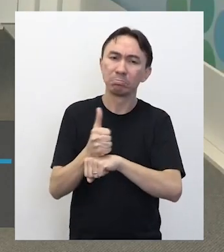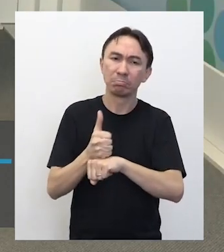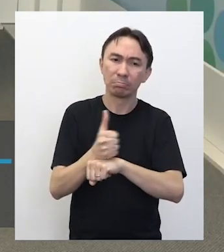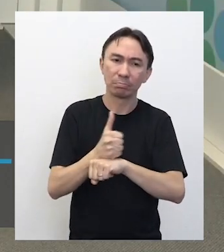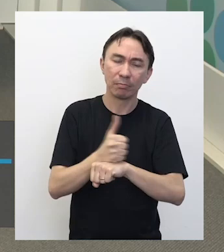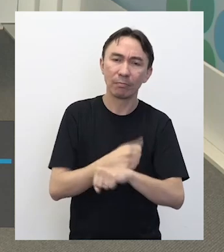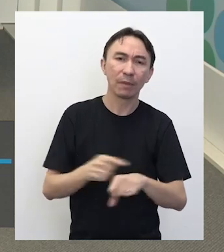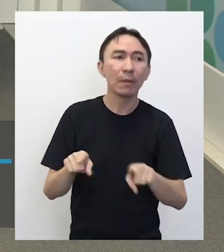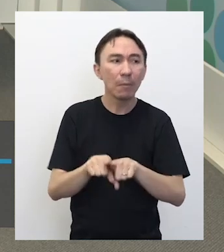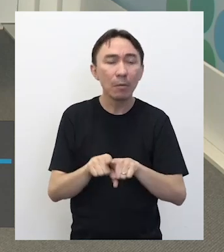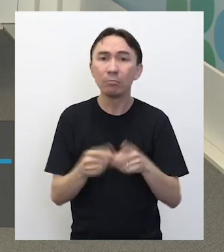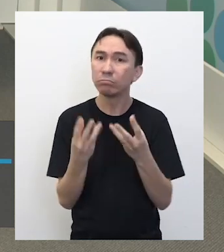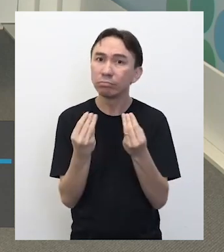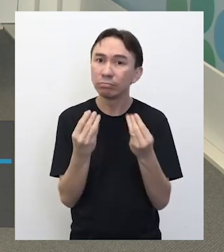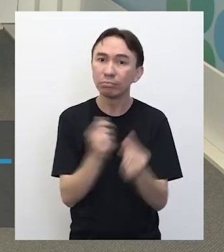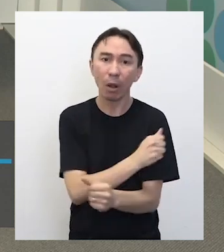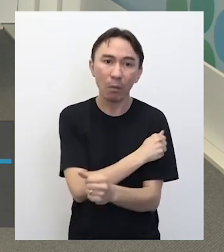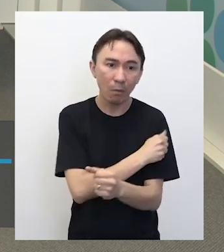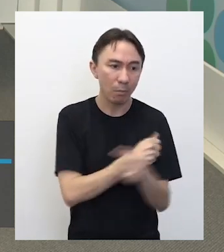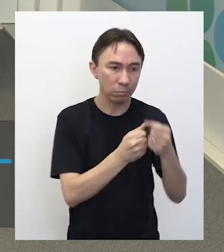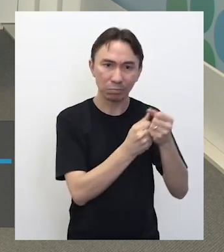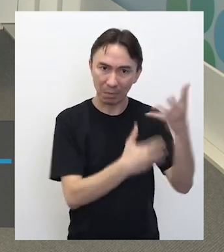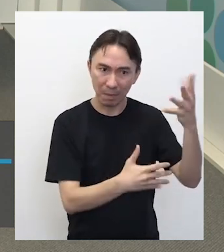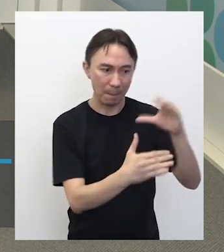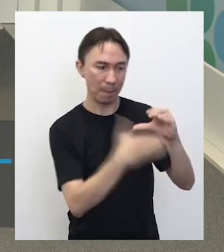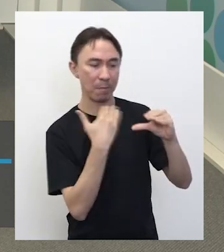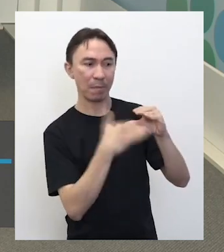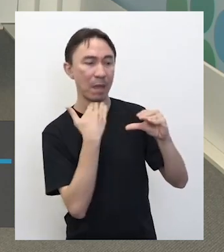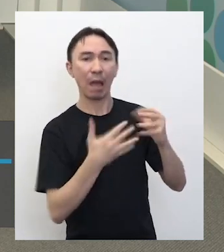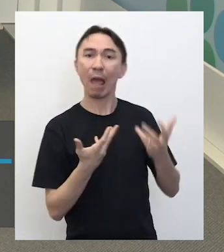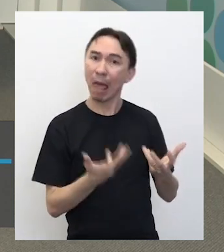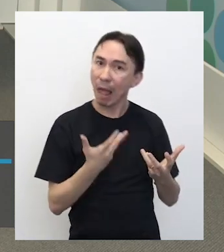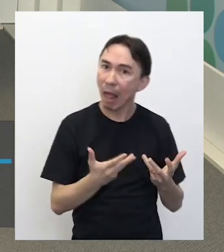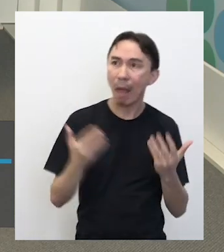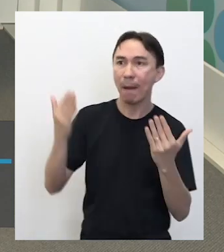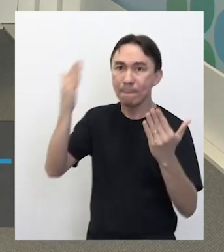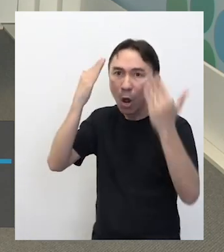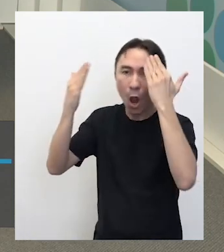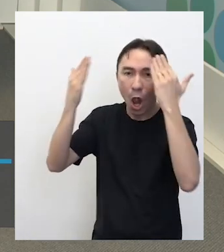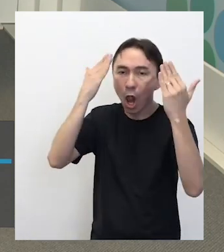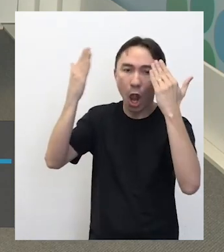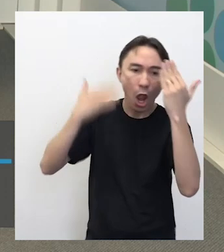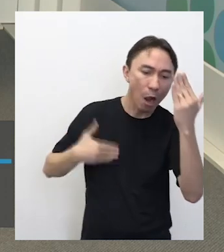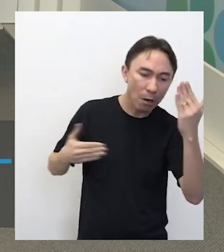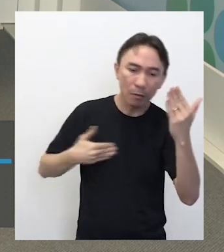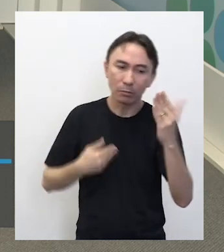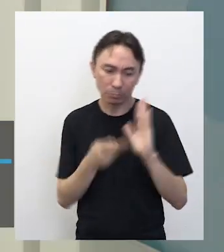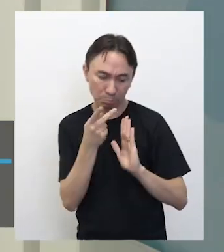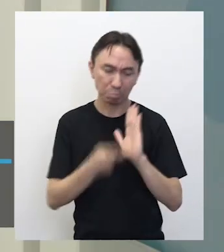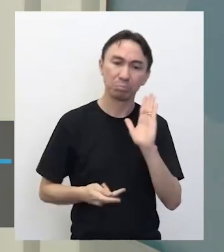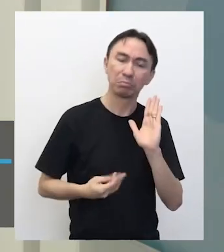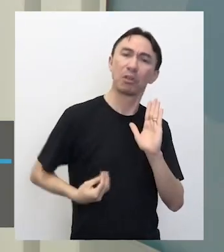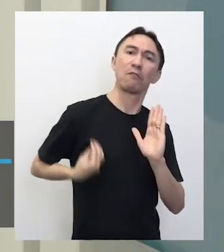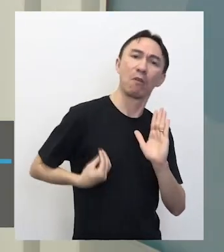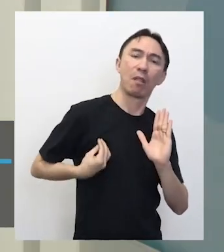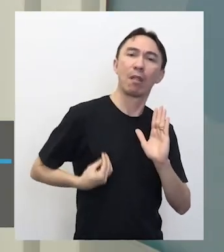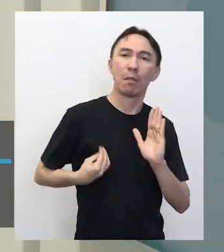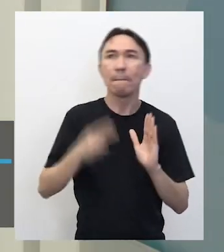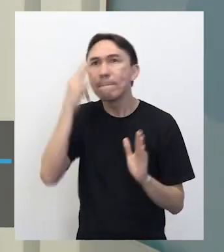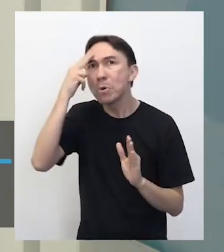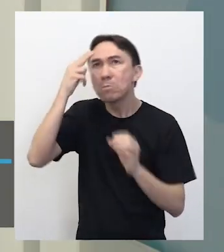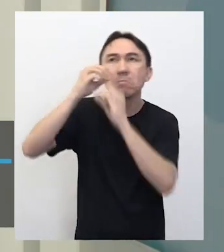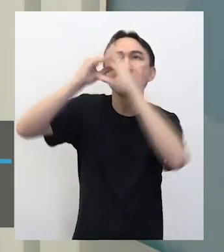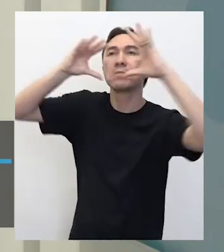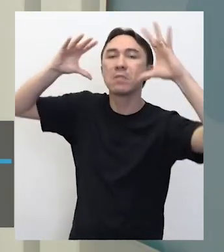ser psicólogos. Olha Ai, que que legal, que tem bacana. como projeto de vida ser psicólogos. perfeito. Vários alunos, olha Então, só. prestem atenção no vídeo